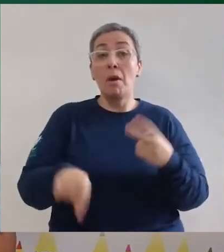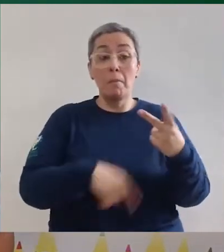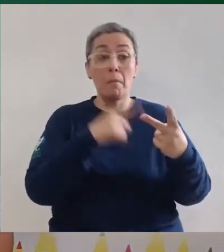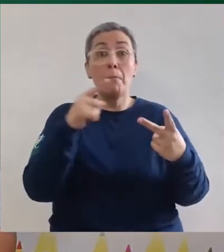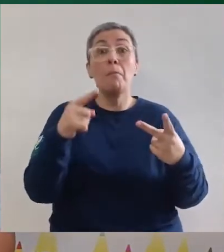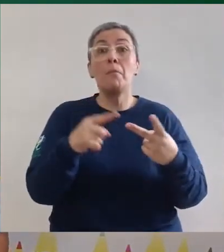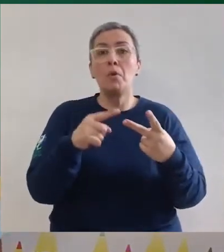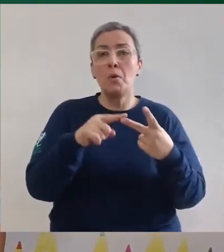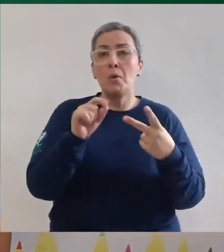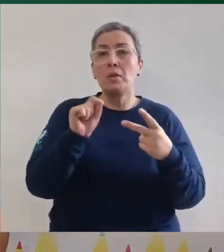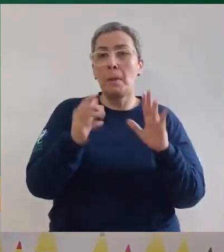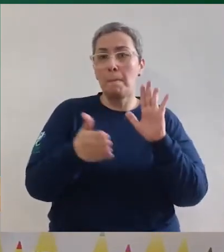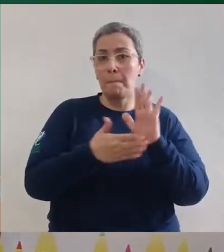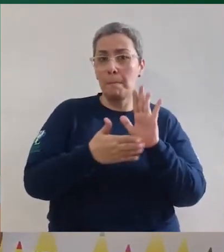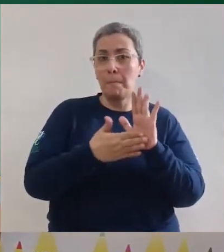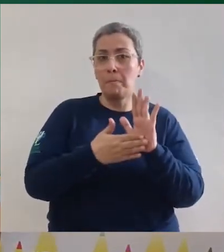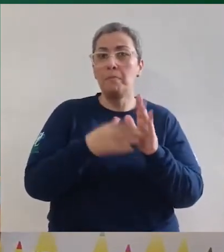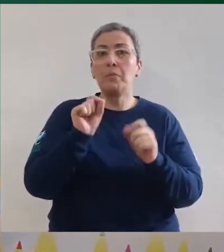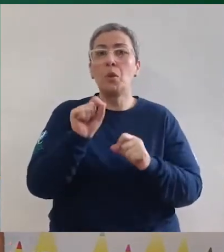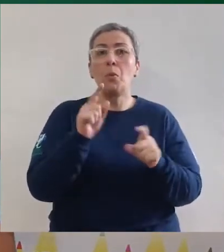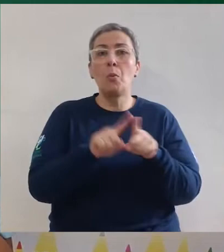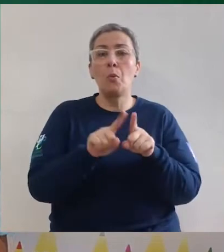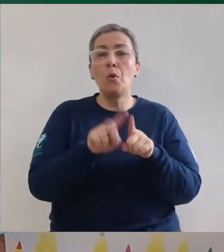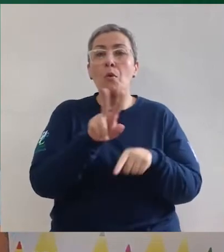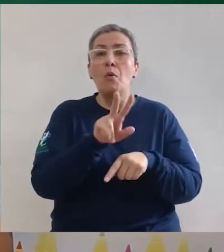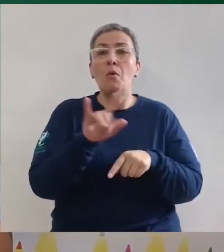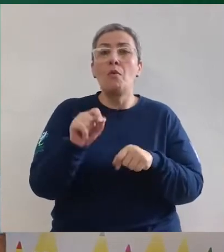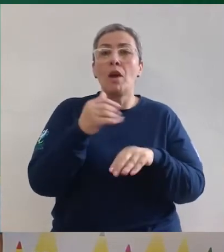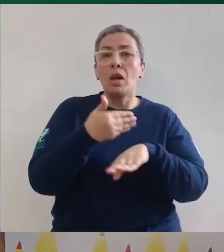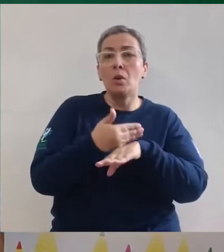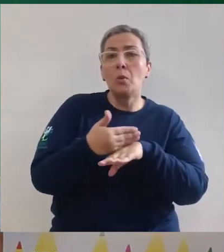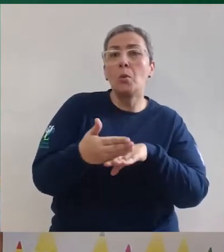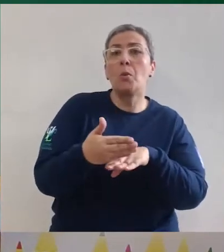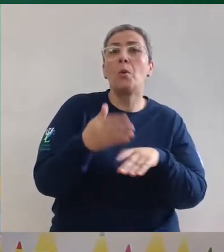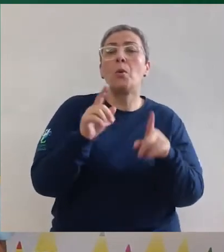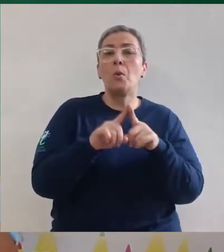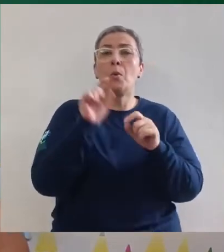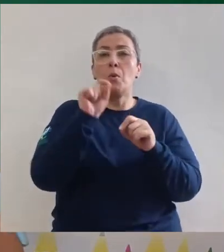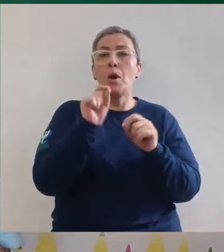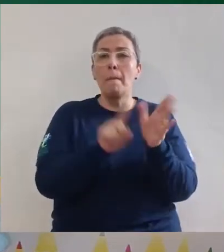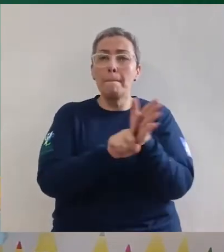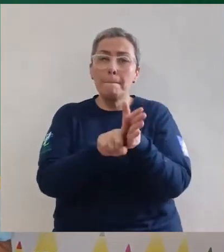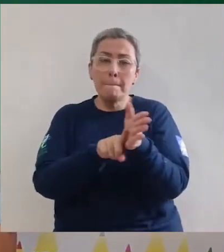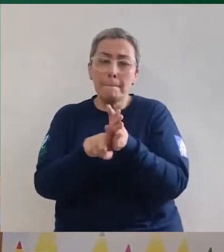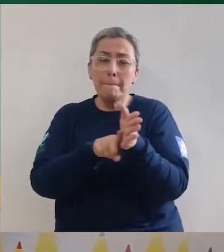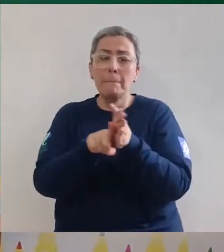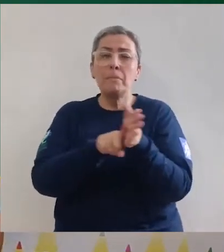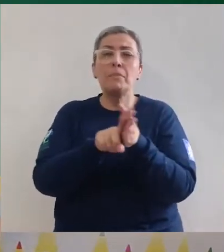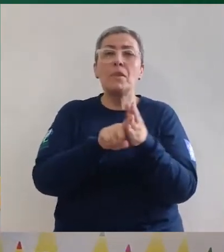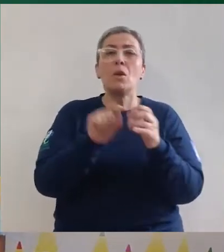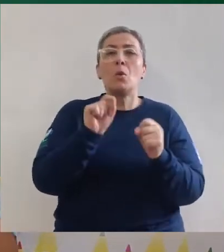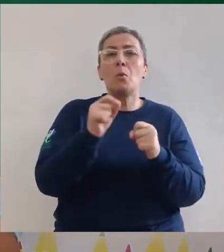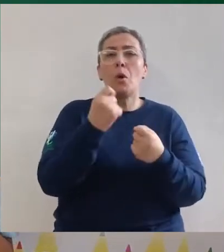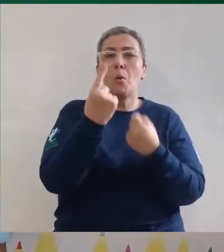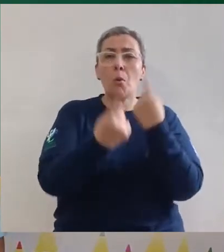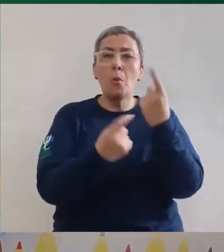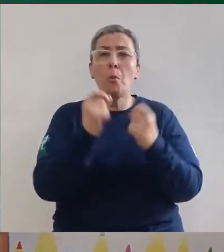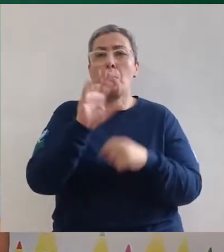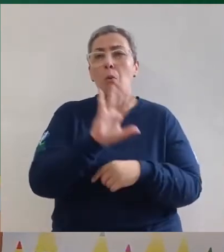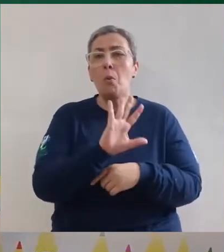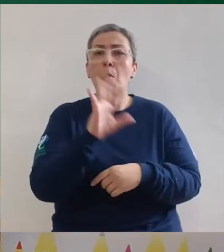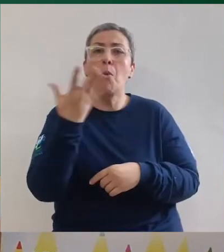vamos para a nossa segunda proposta, que terá como ponto de partida a investigação de